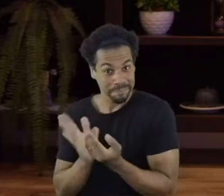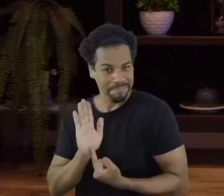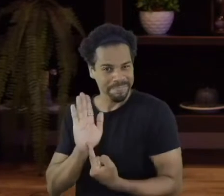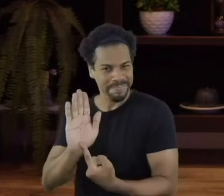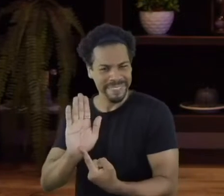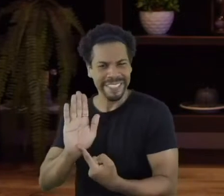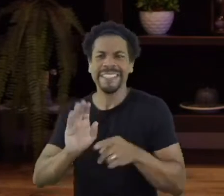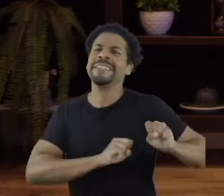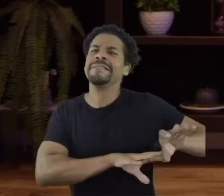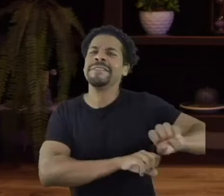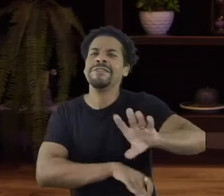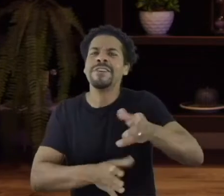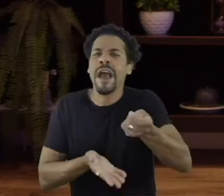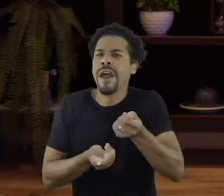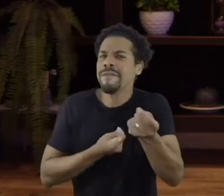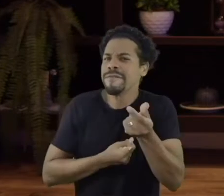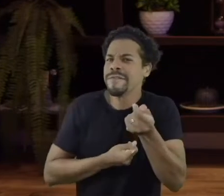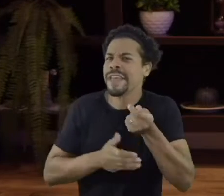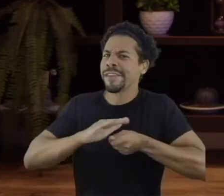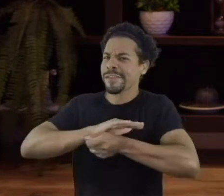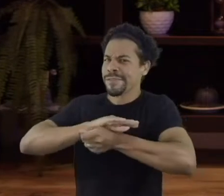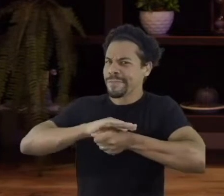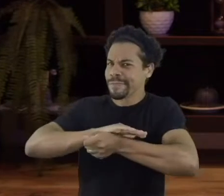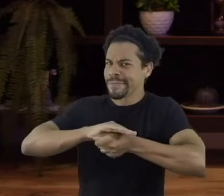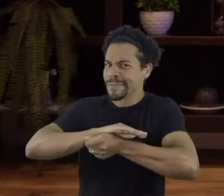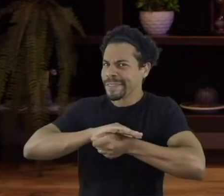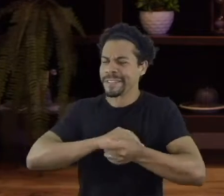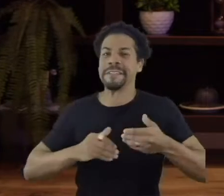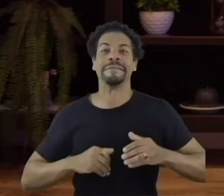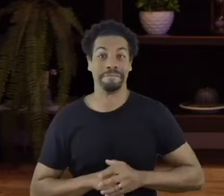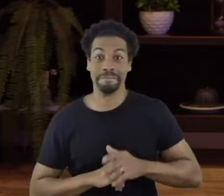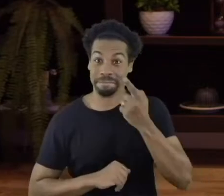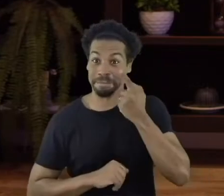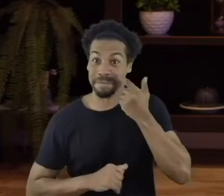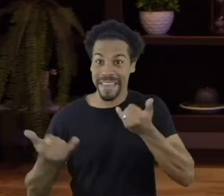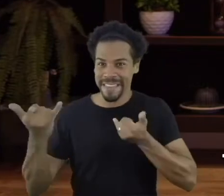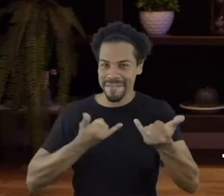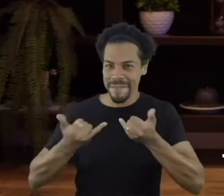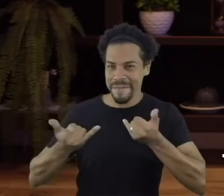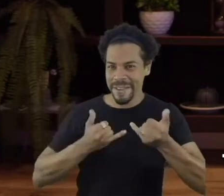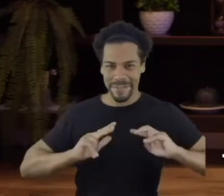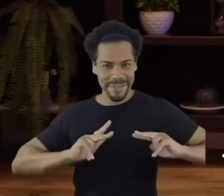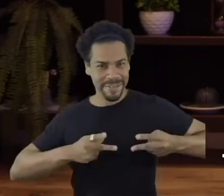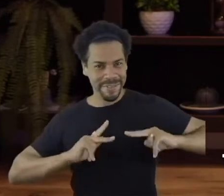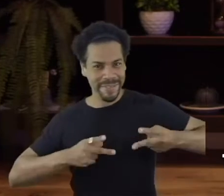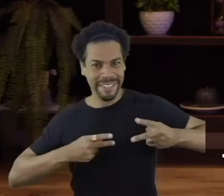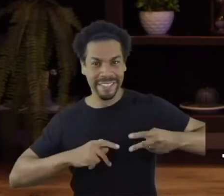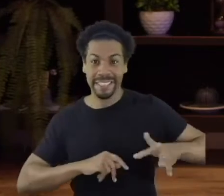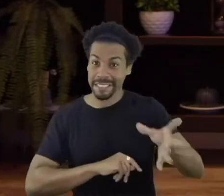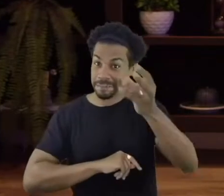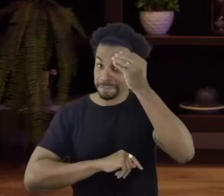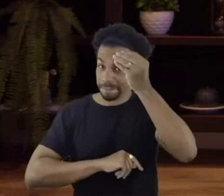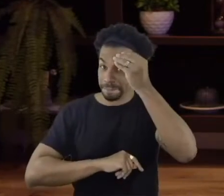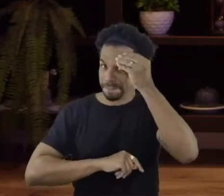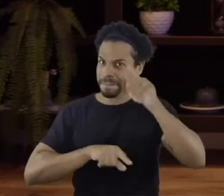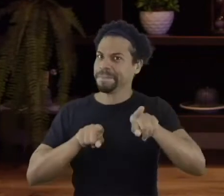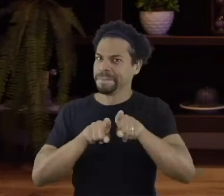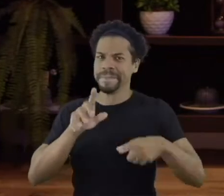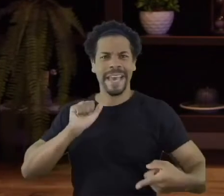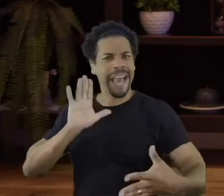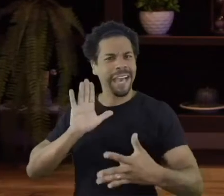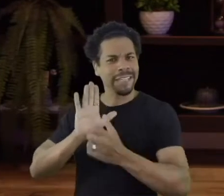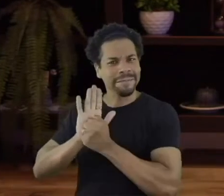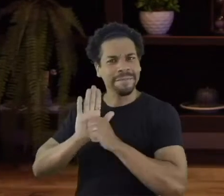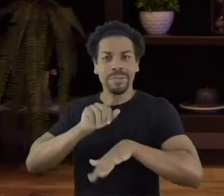ensina a investir independente do cenário econômico se você quiser mais informações tem o link na descrição aqui no vídeo não se